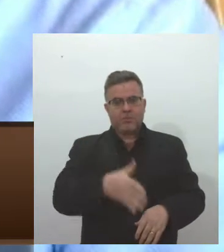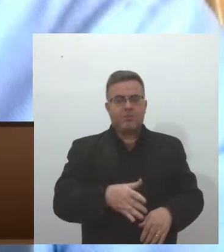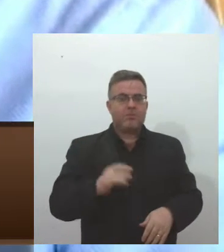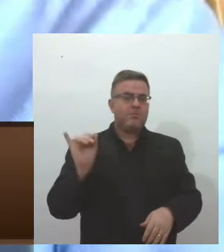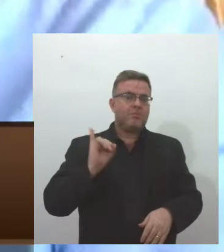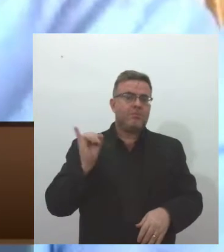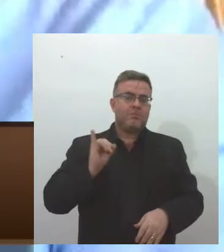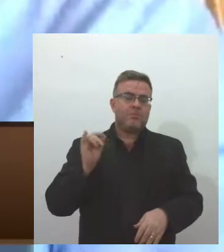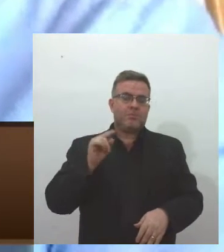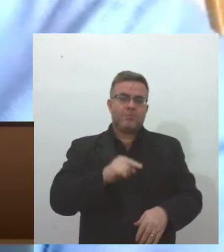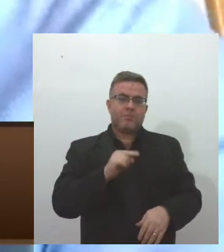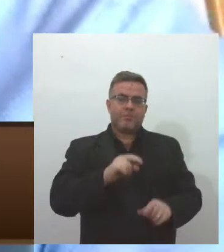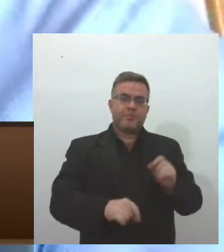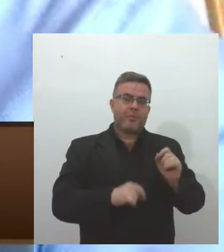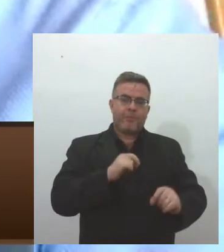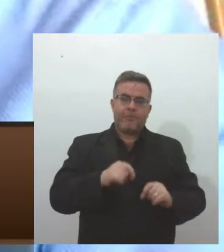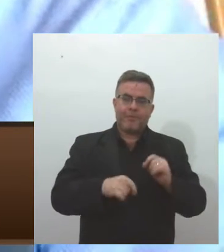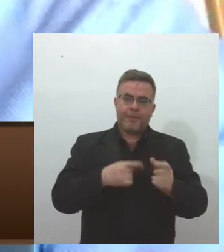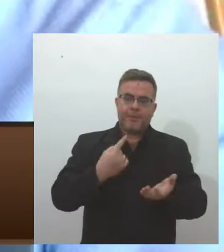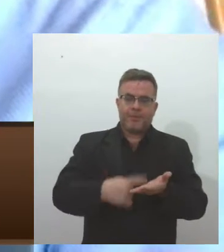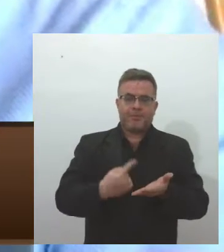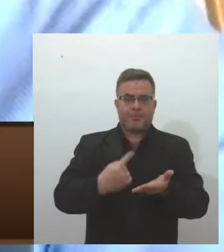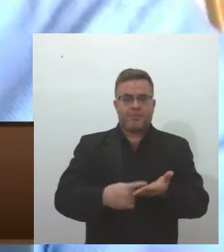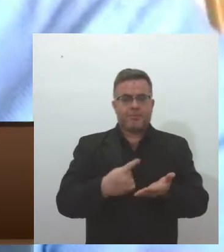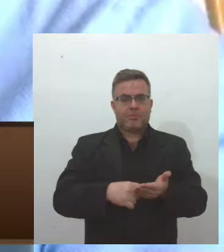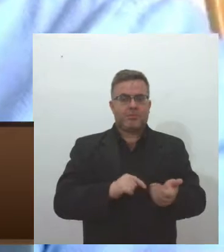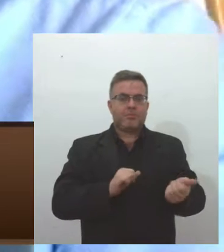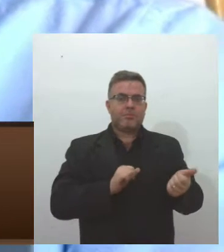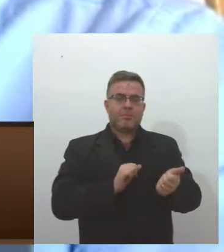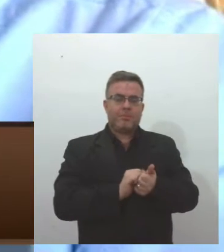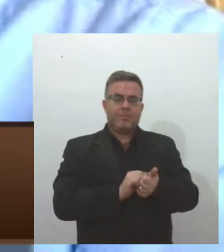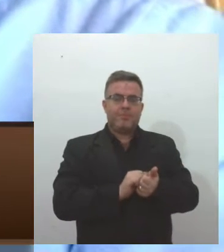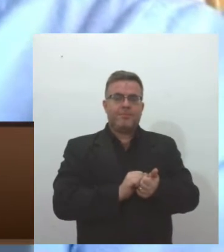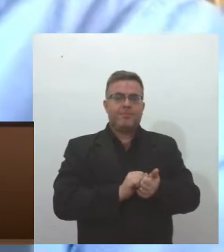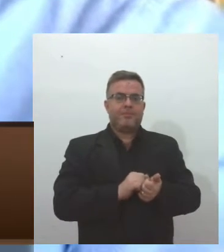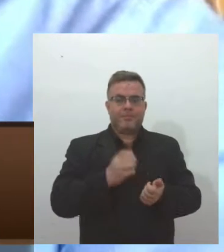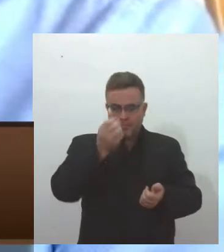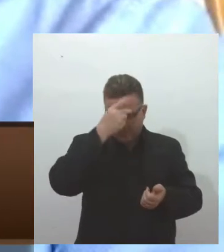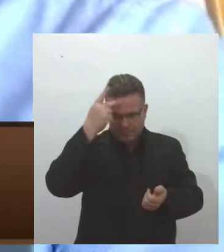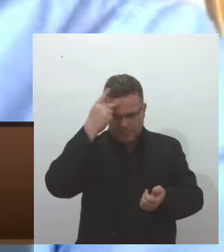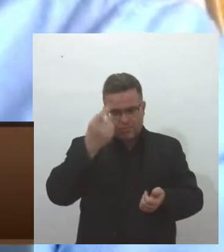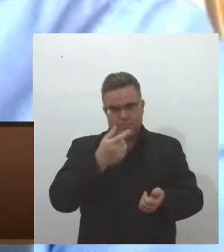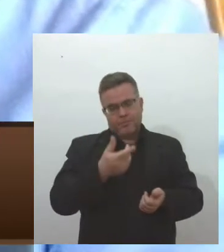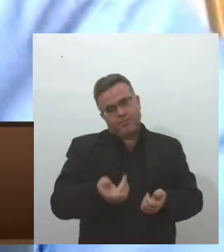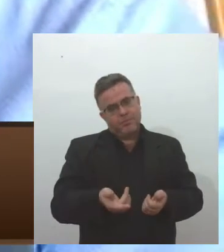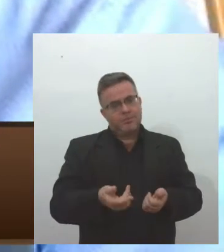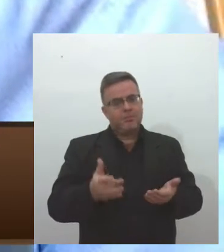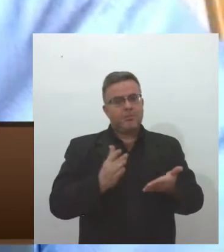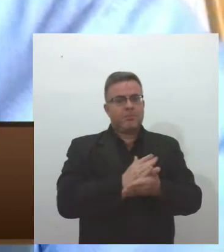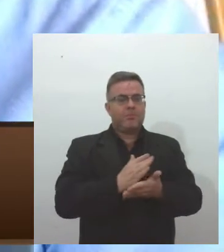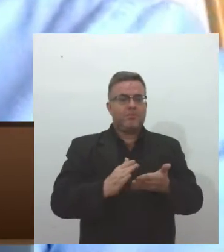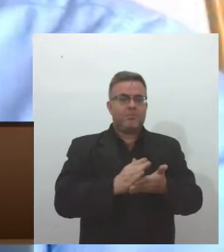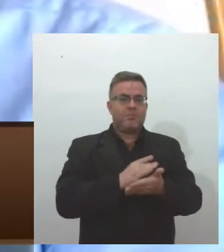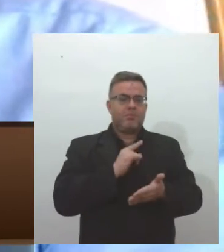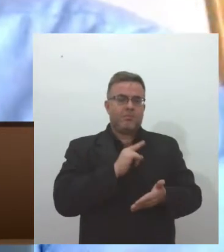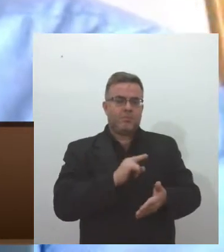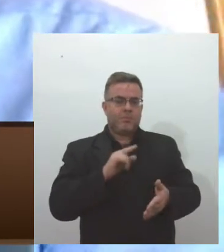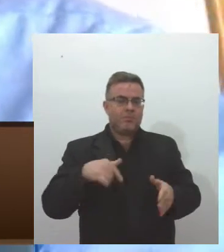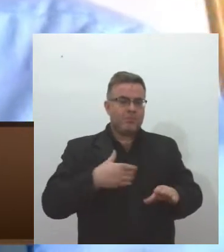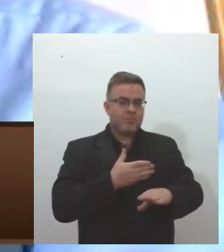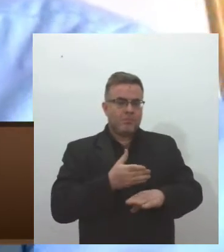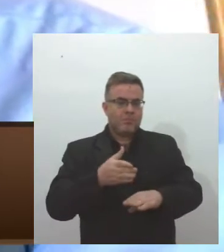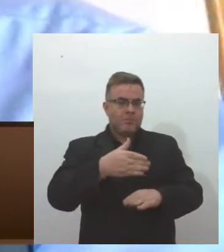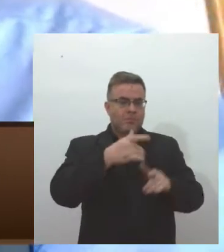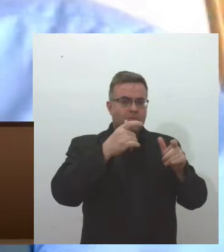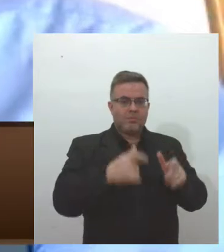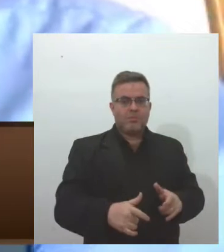porque iremos trabalhar juntamente lá com a prefeitura e alguns investidores, a Rota da Moda, que é um